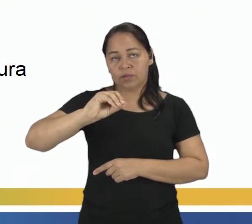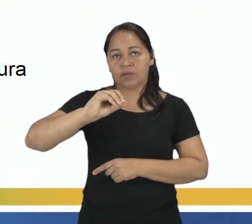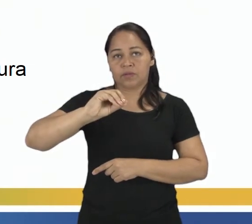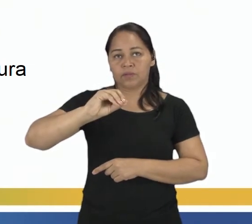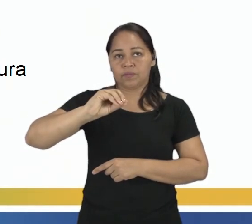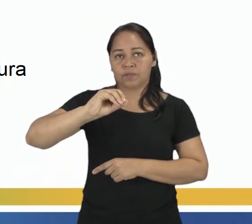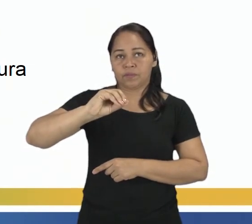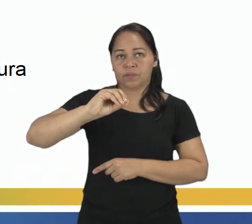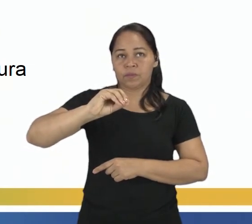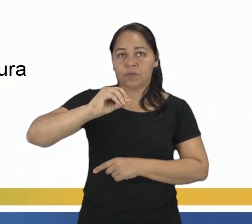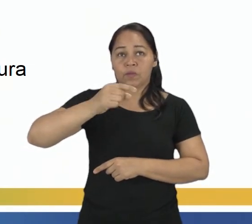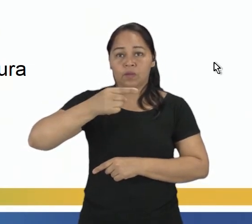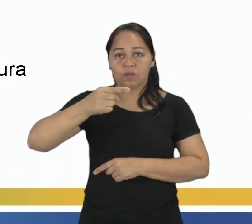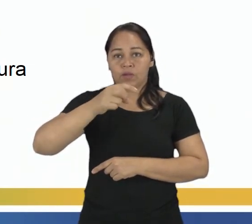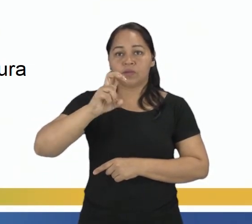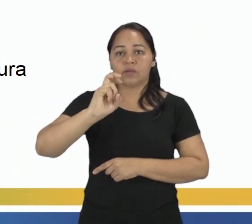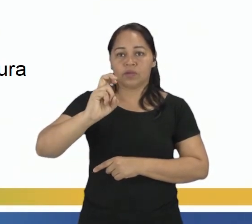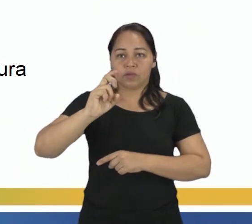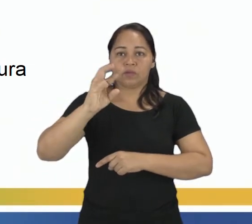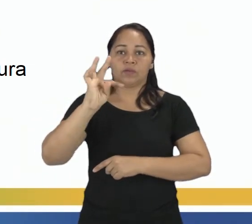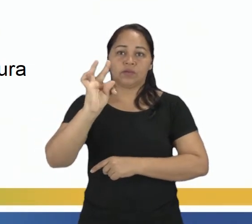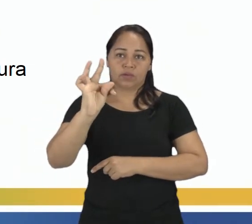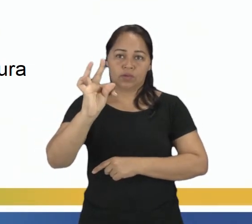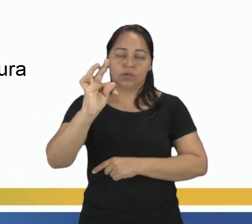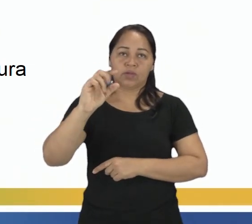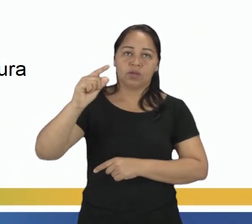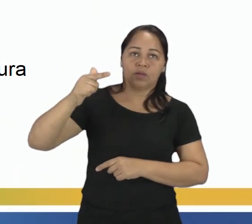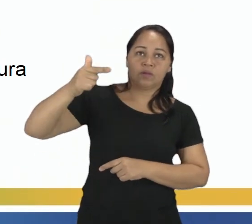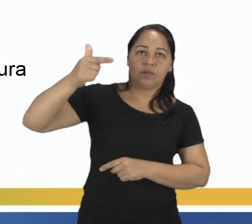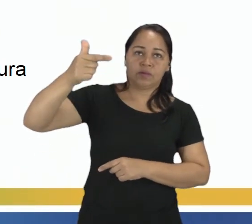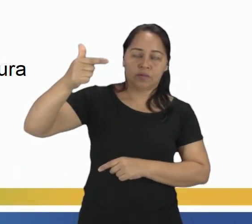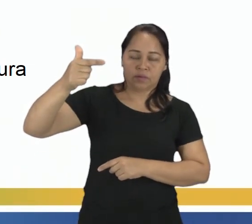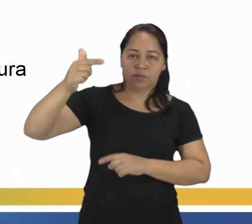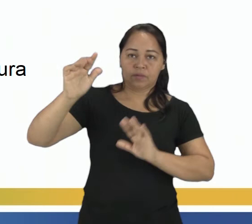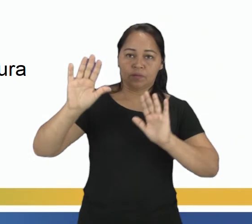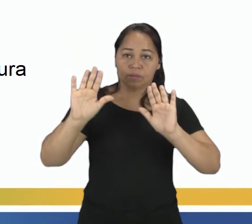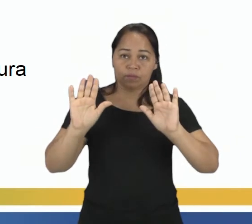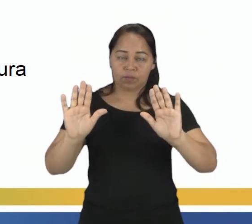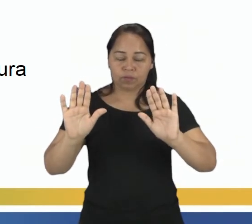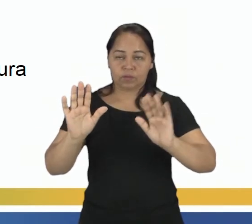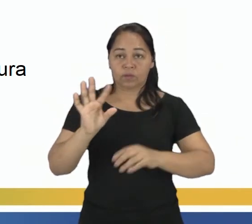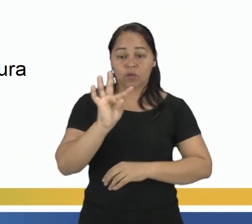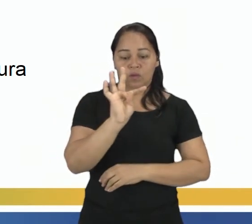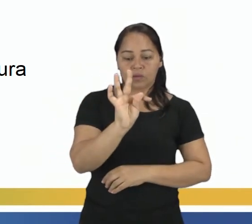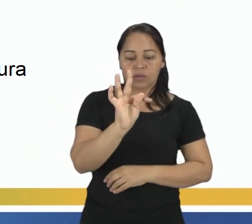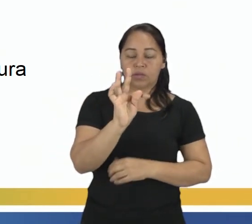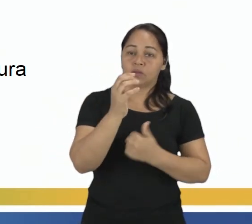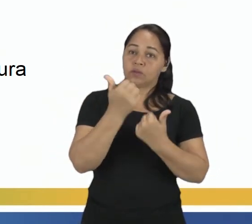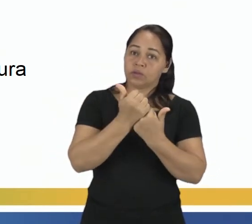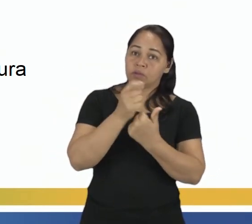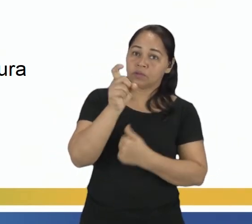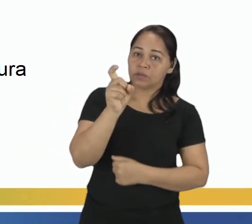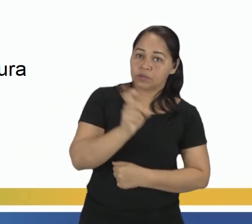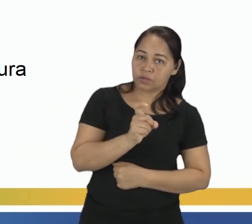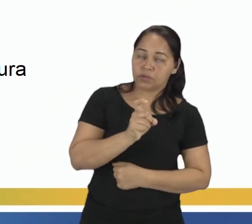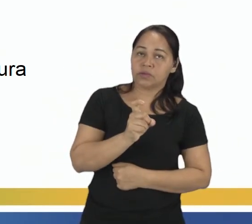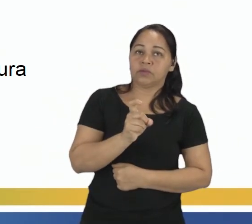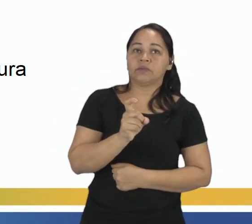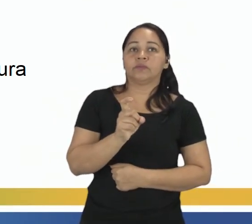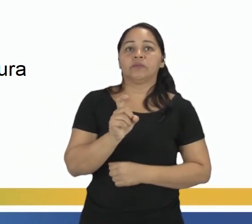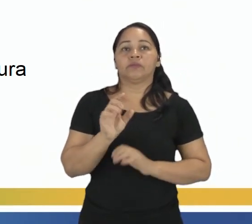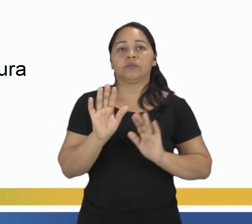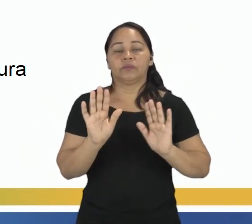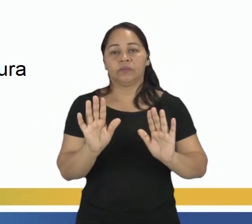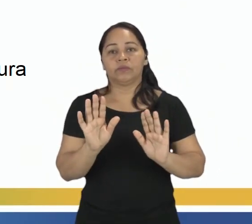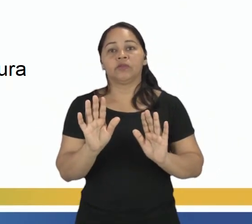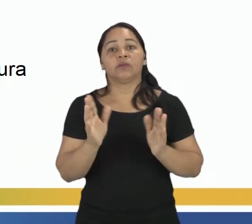quadrado. O t, ele está no lugar do x. Então, se eu quero descobrir o t, se ele está no lugar do x, ele é o